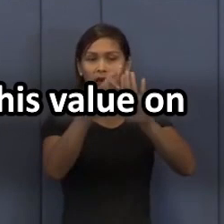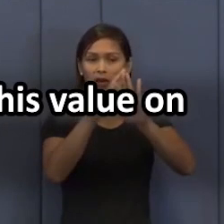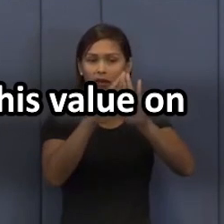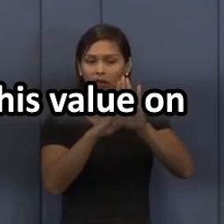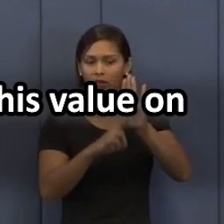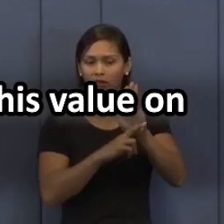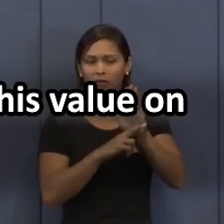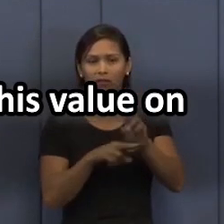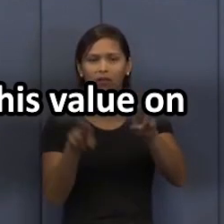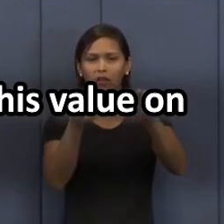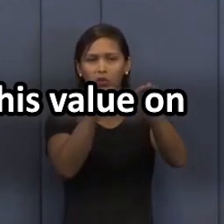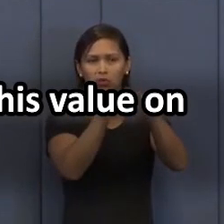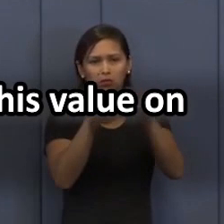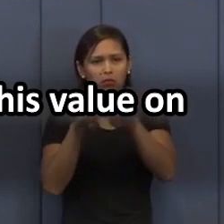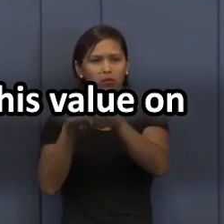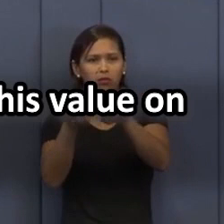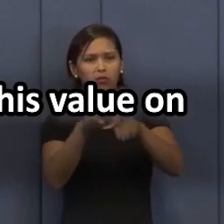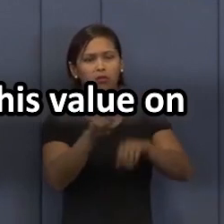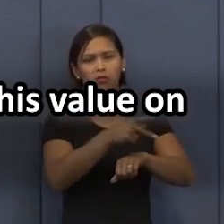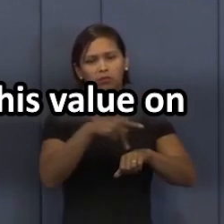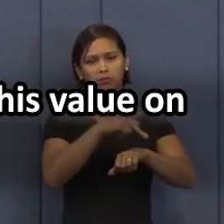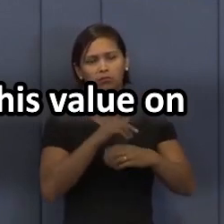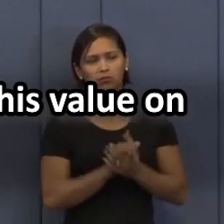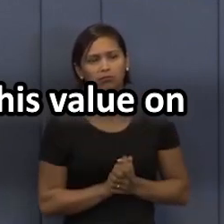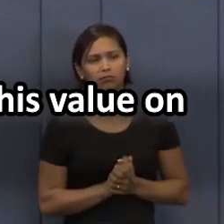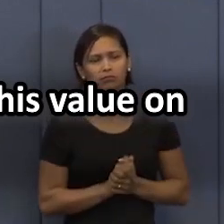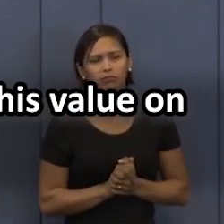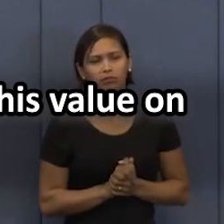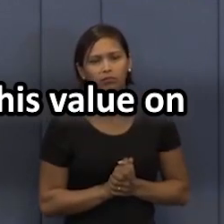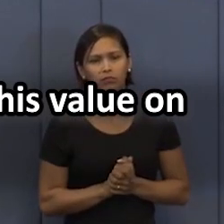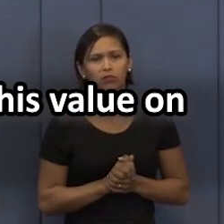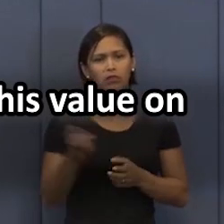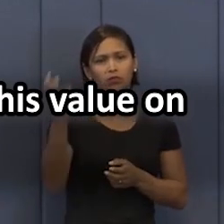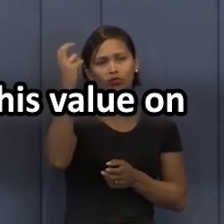mundial que está impondo esse valor para determinadas